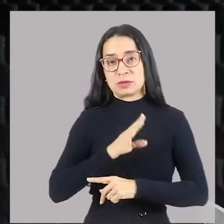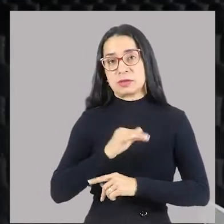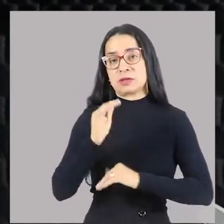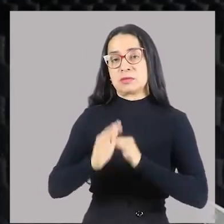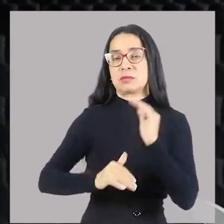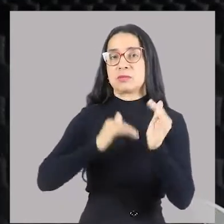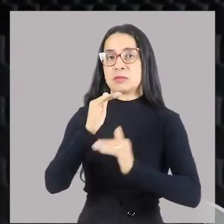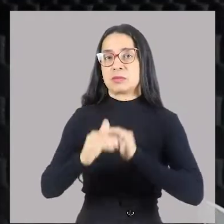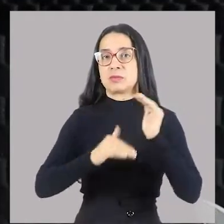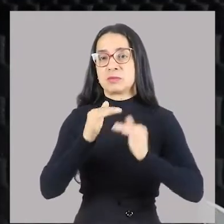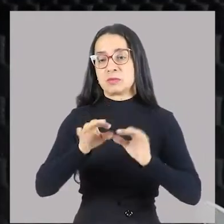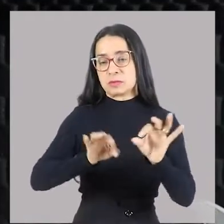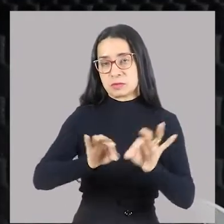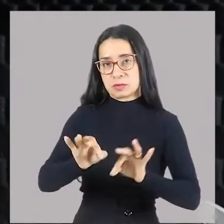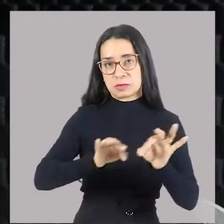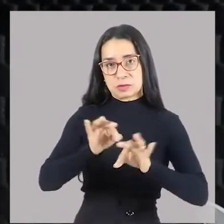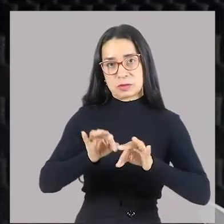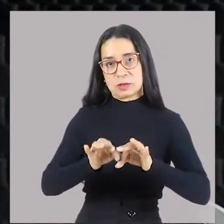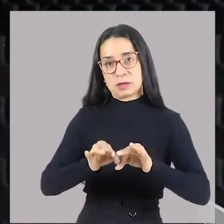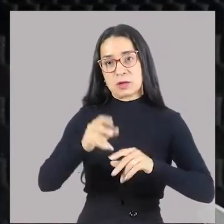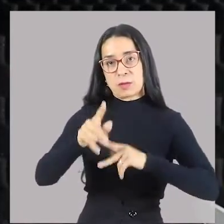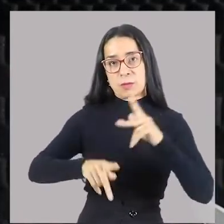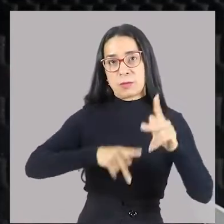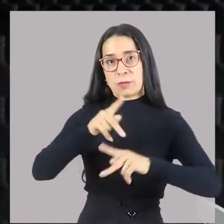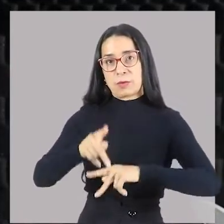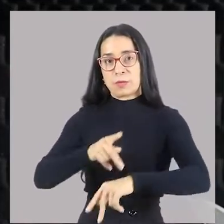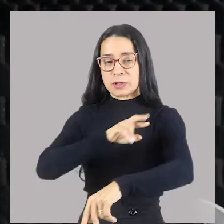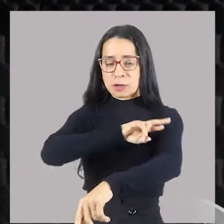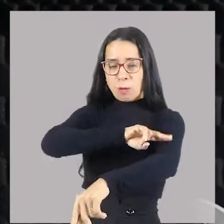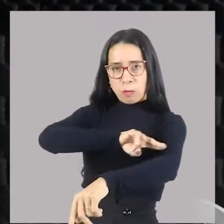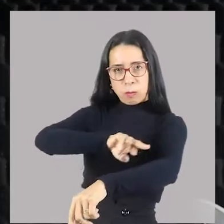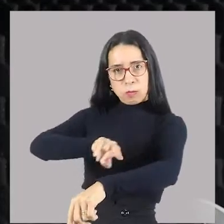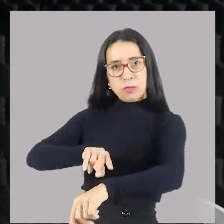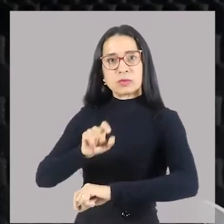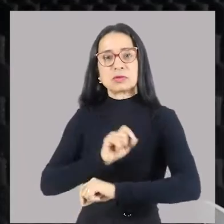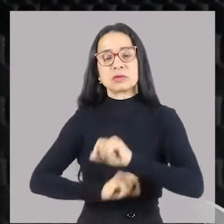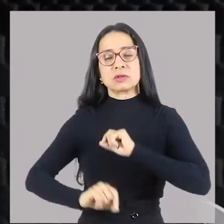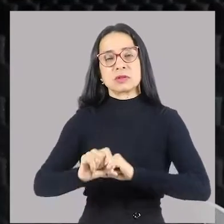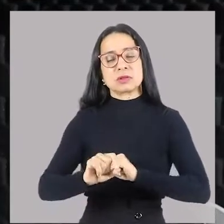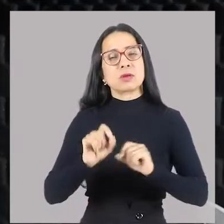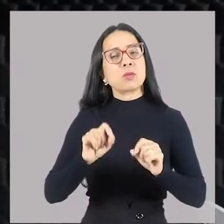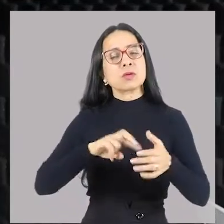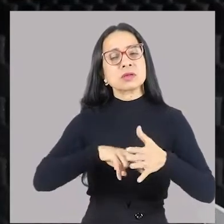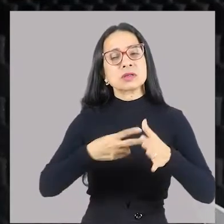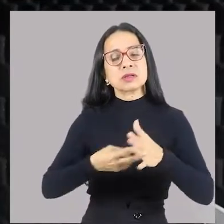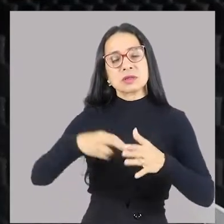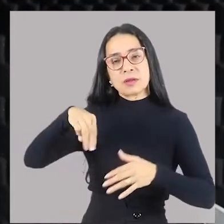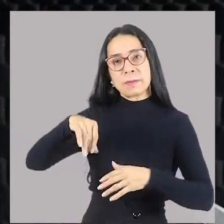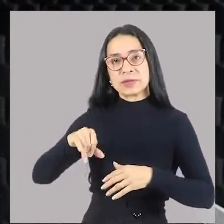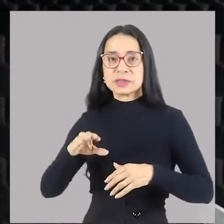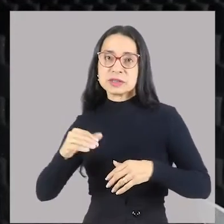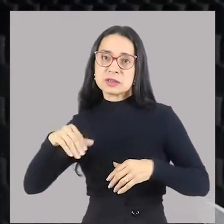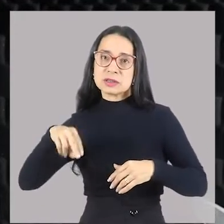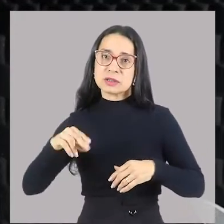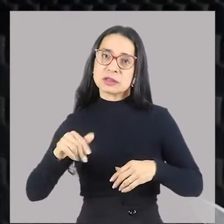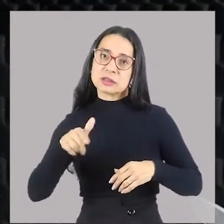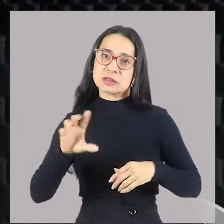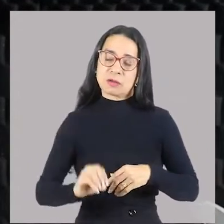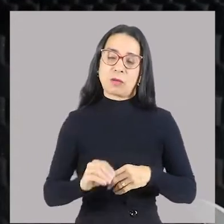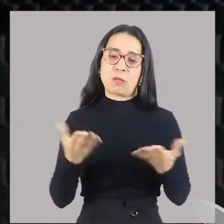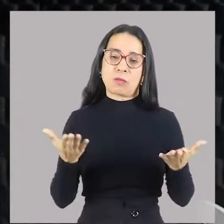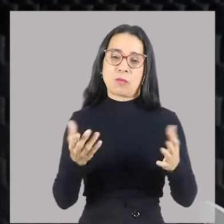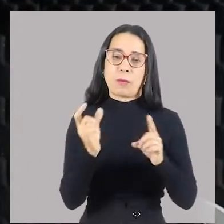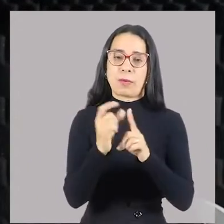processo de formação, é uma população miscigenada. Mas o que vem a ser miscigenação? Vamos colocar aqui uma palavrinha mais